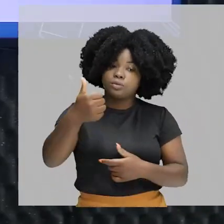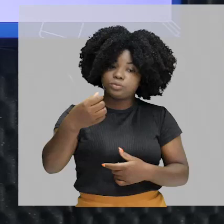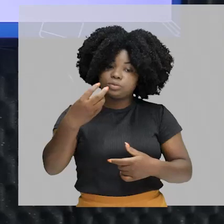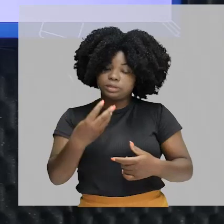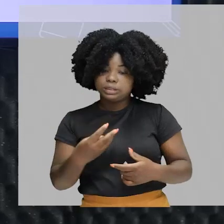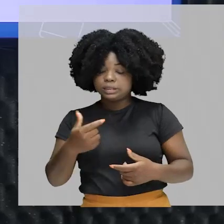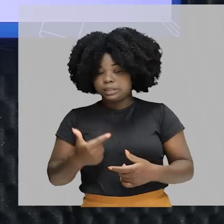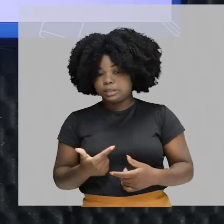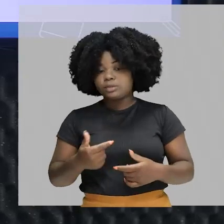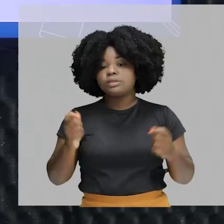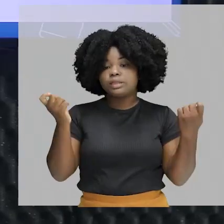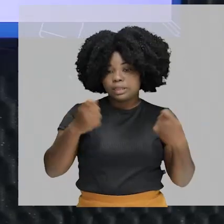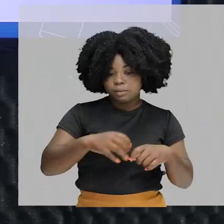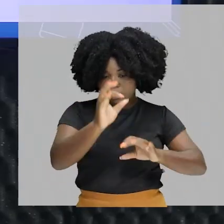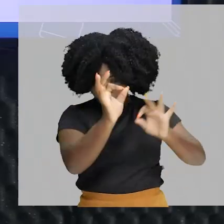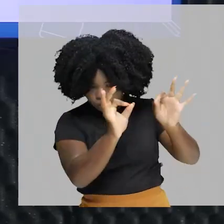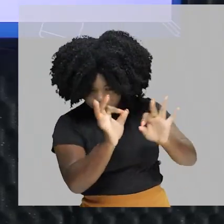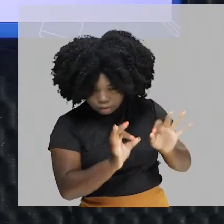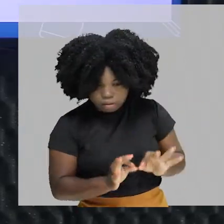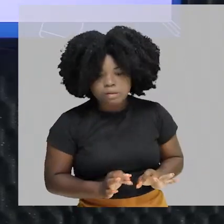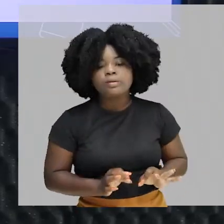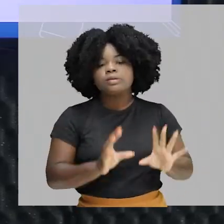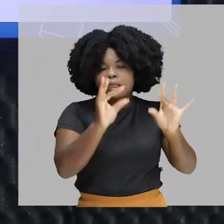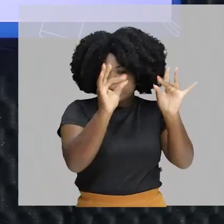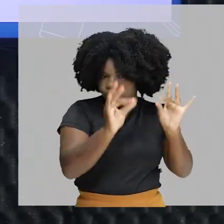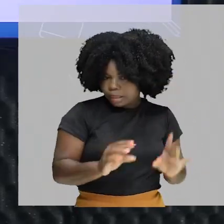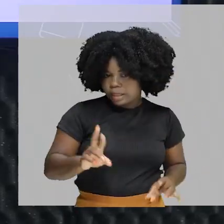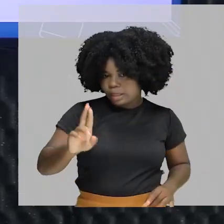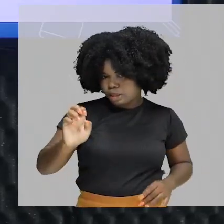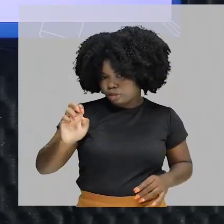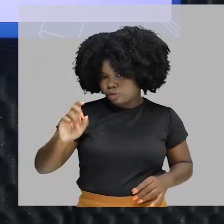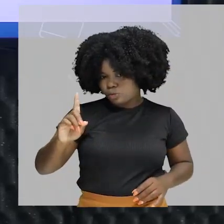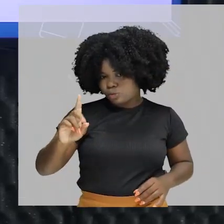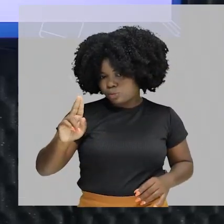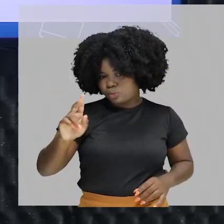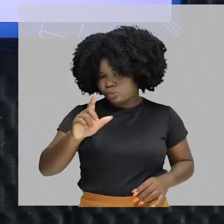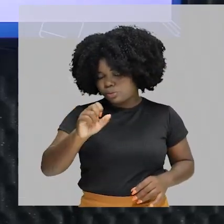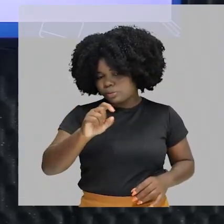ser reduzida. E quando eu reduzo, eu chego no